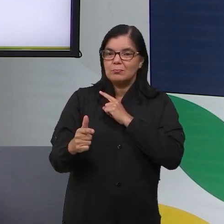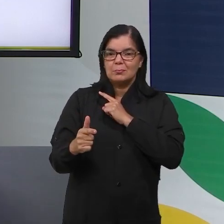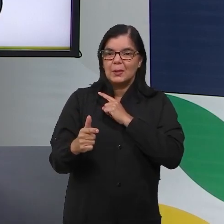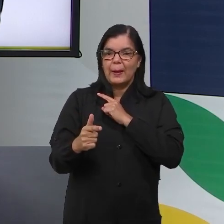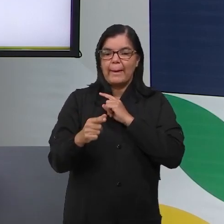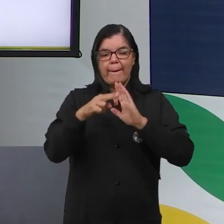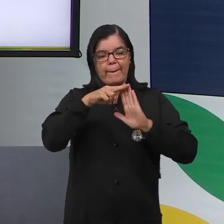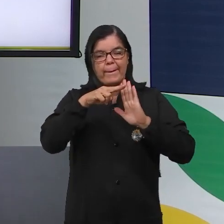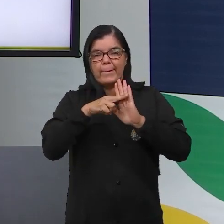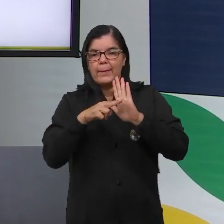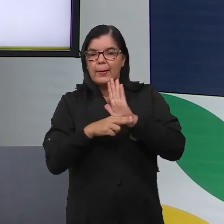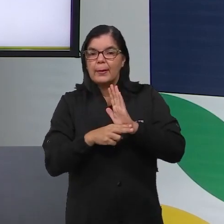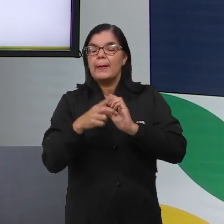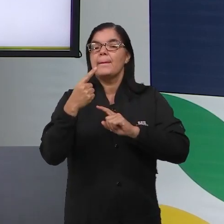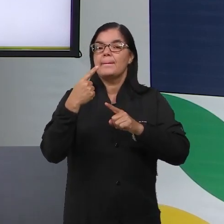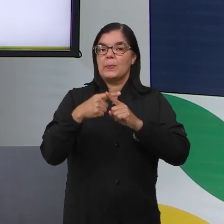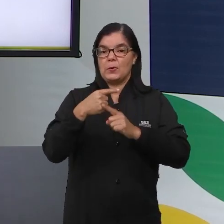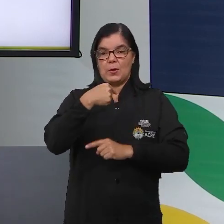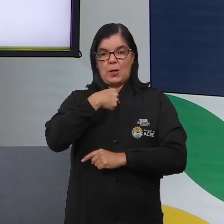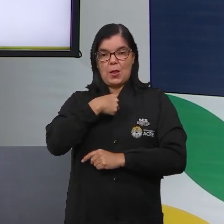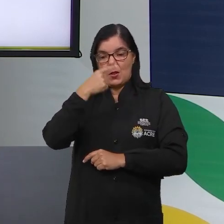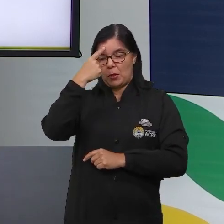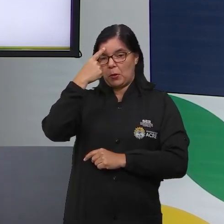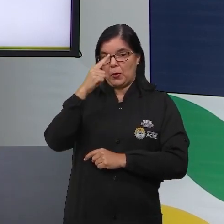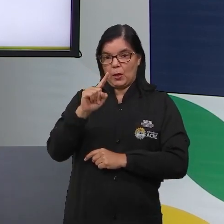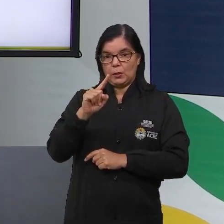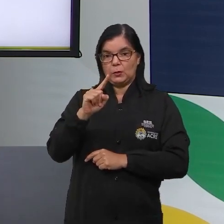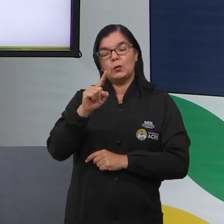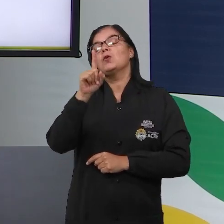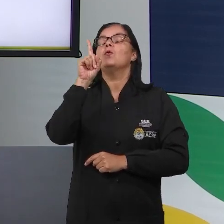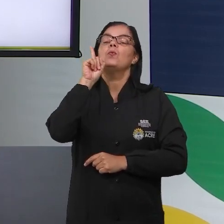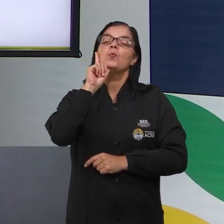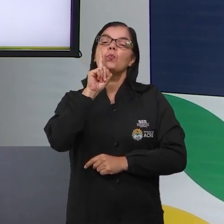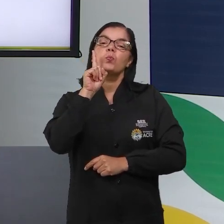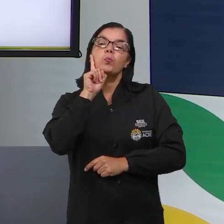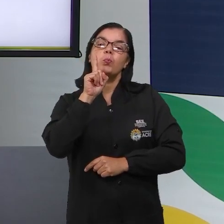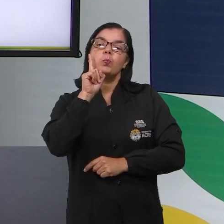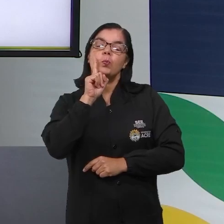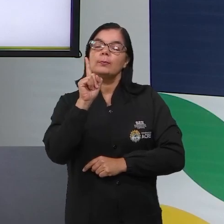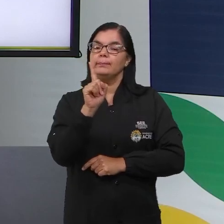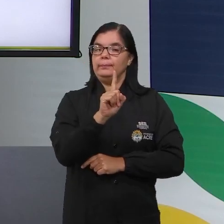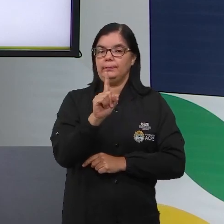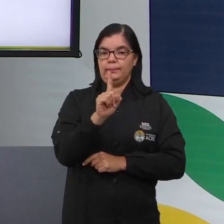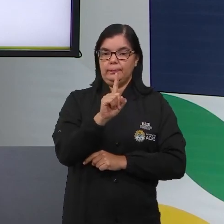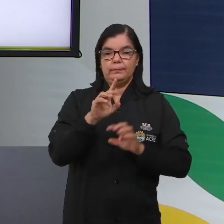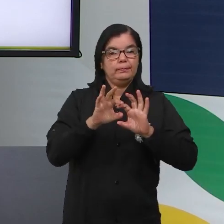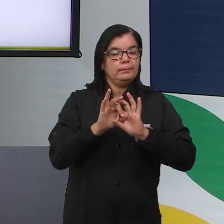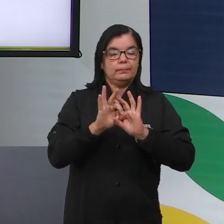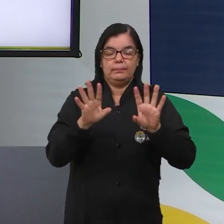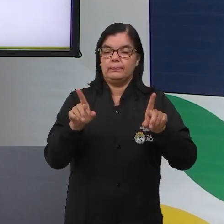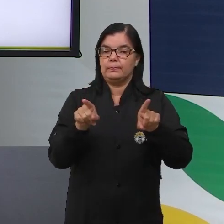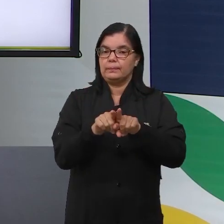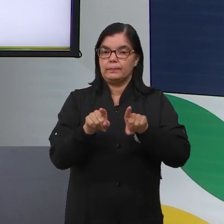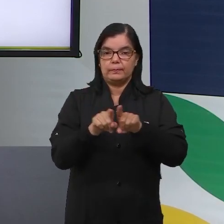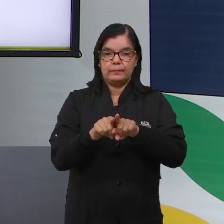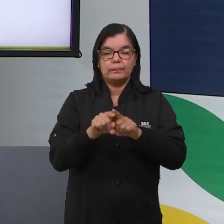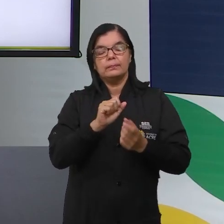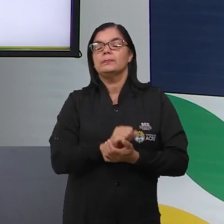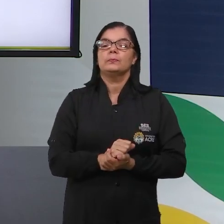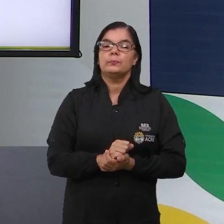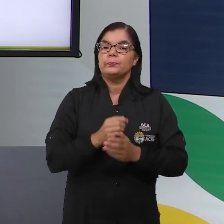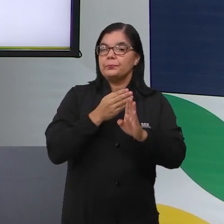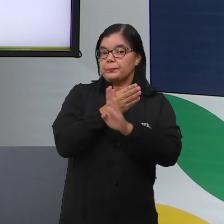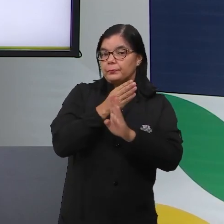restrição. Isso aqui, porque foi eu que inventei os Estados Unidos da América, não permitimos que o determinado tipo